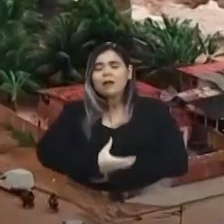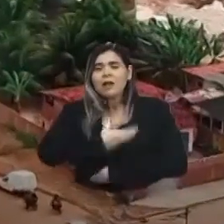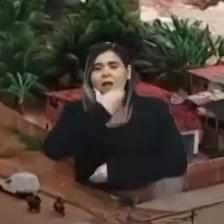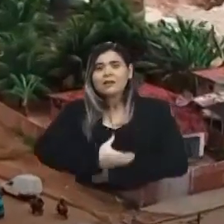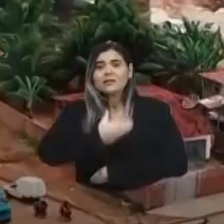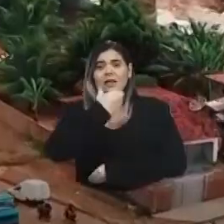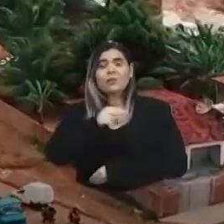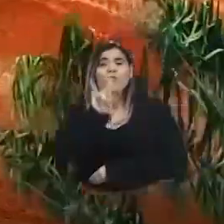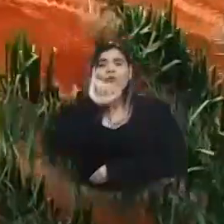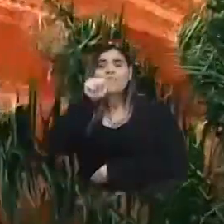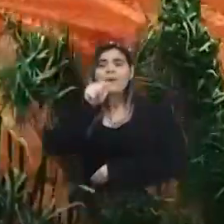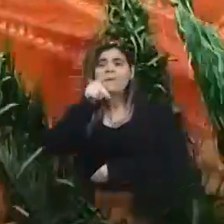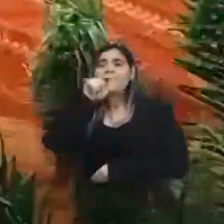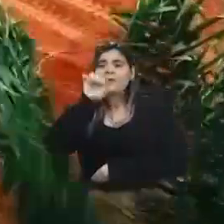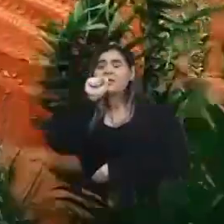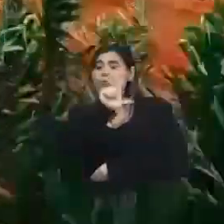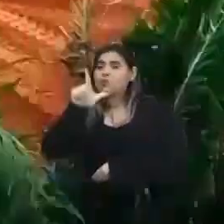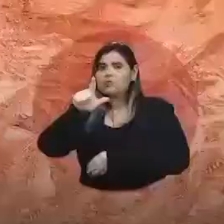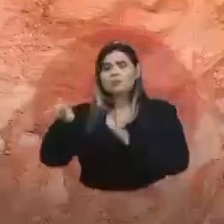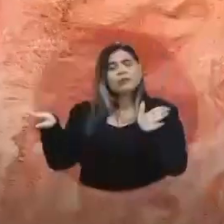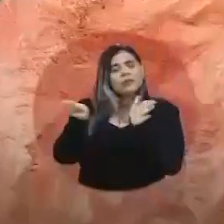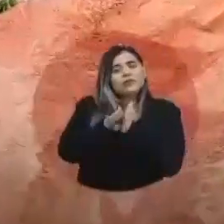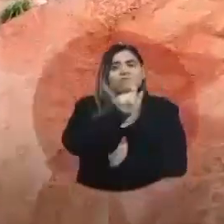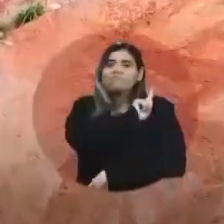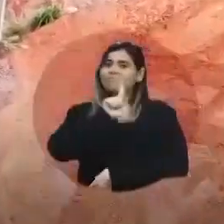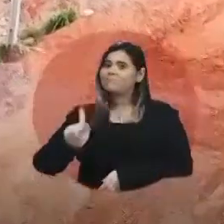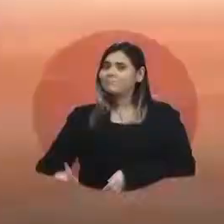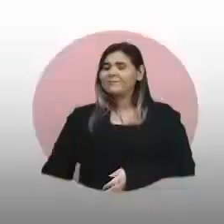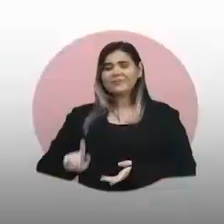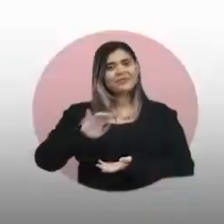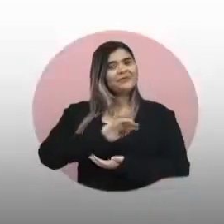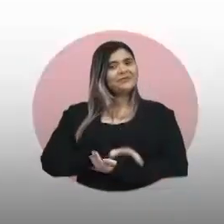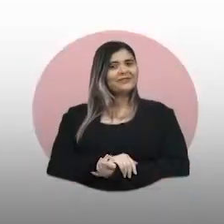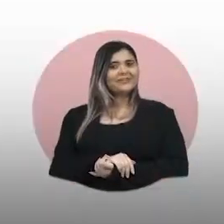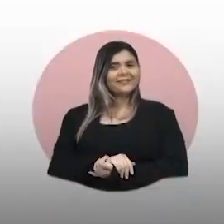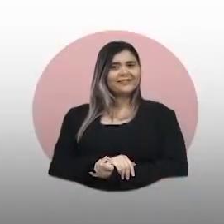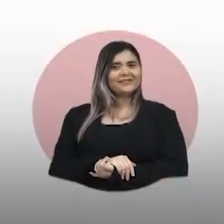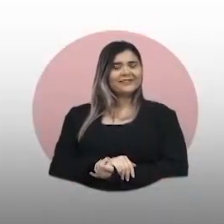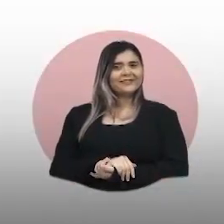para entregar até dezembro a via que irá da Perimetral Sul até o Geisel.